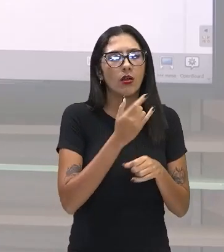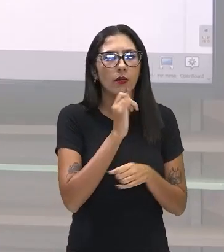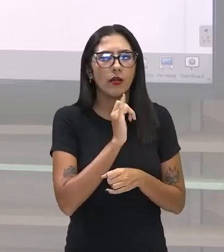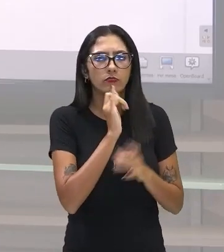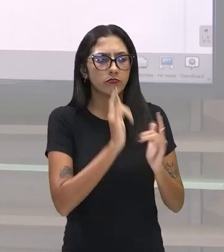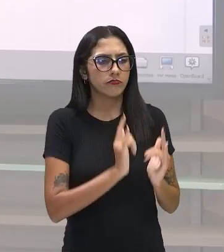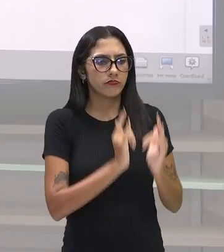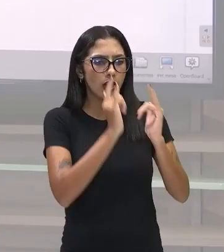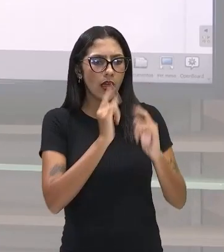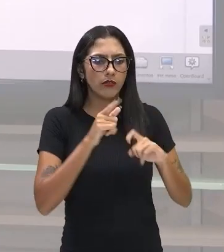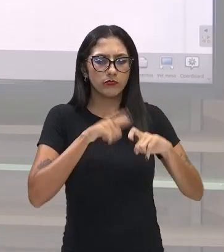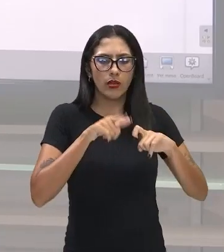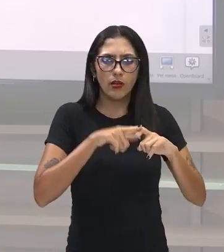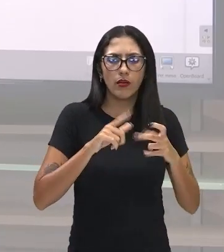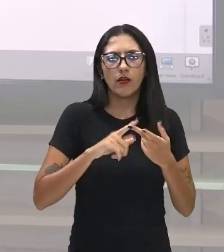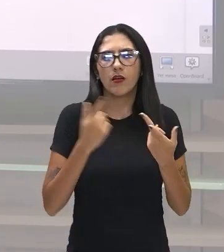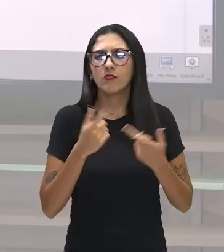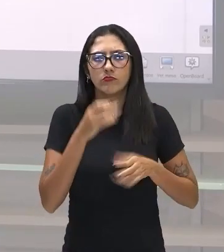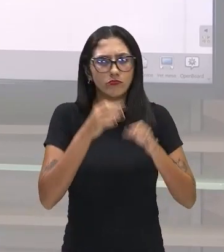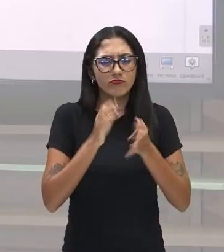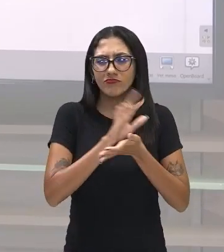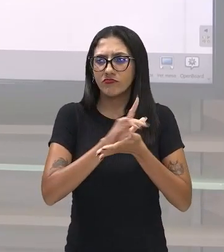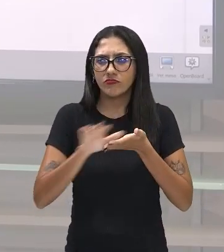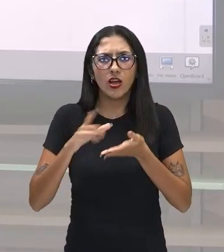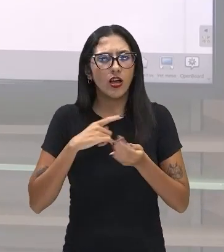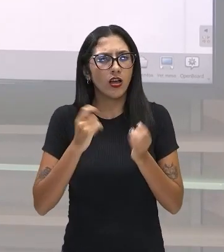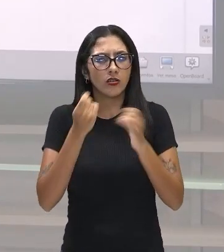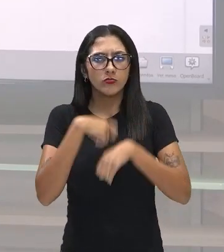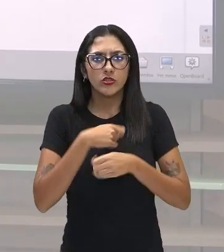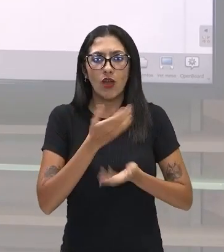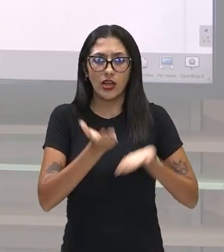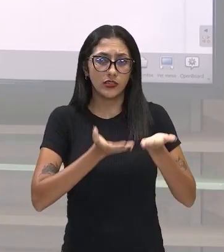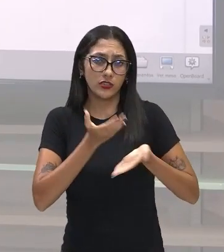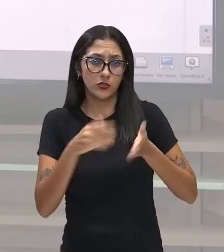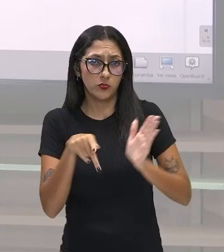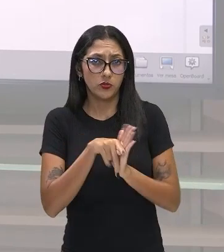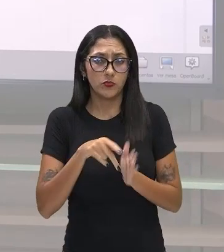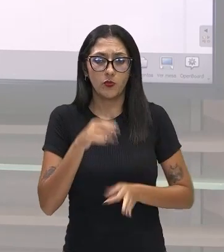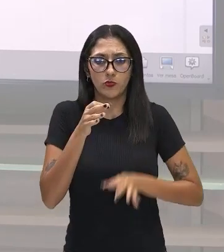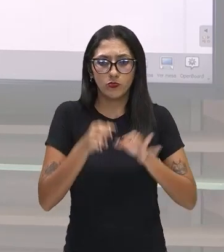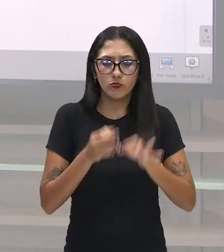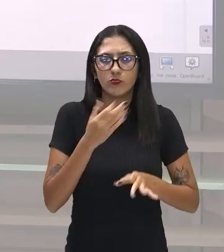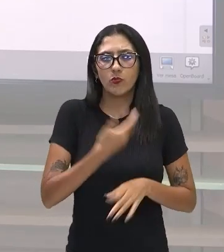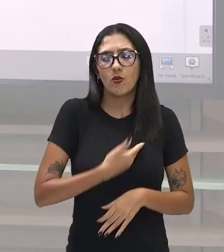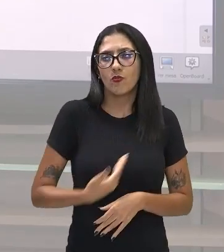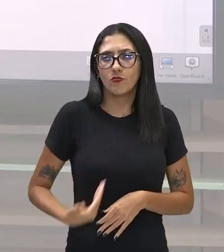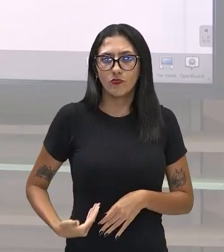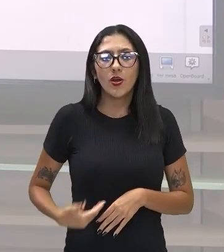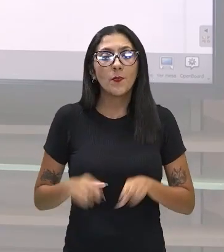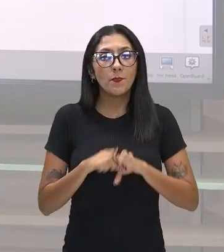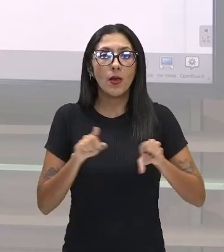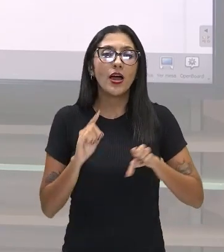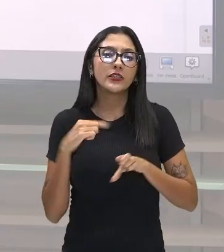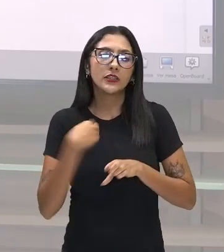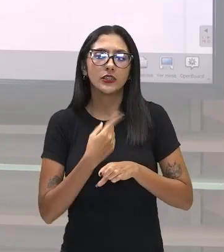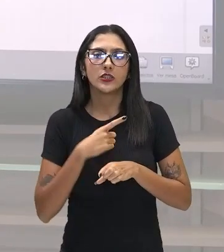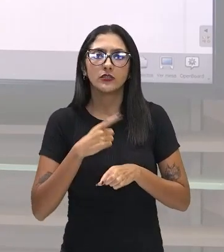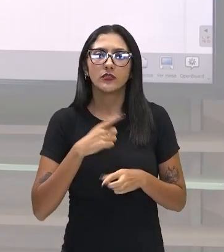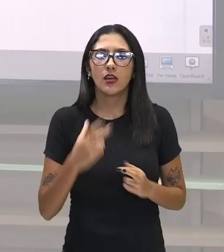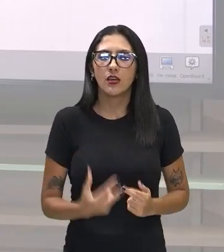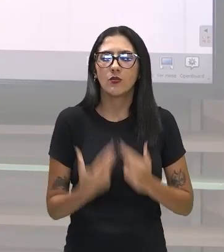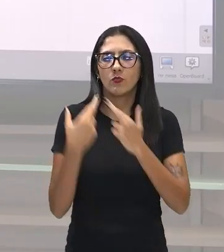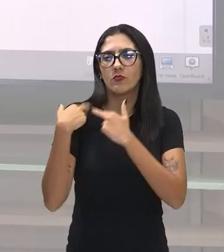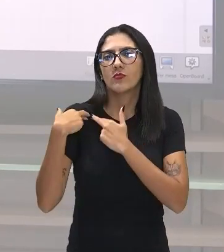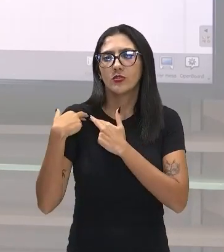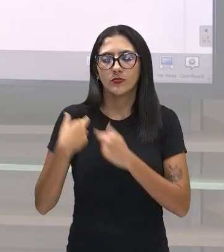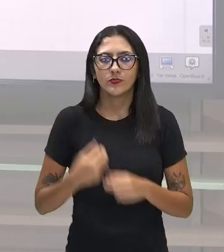atendem nos serviços que o governo presta à sociedade, mas que são pagos pelos nossos tributos. Então, você,